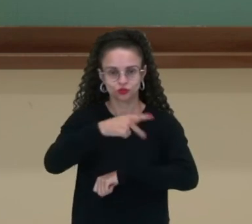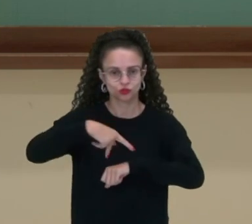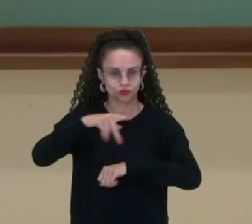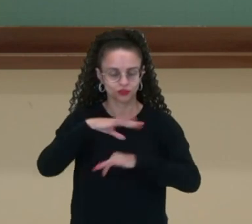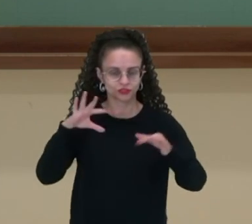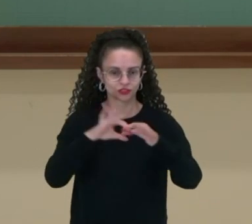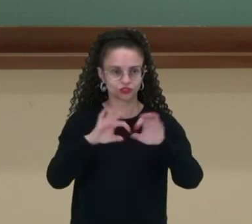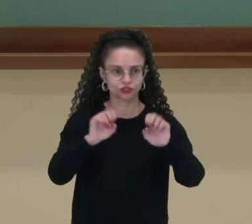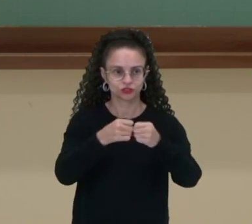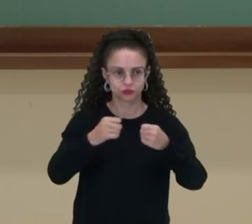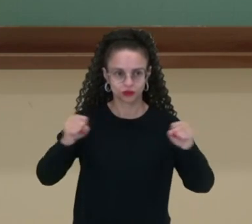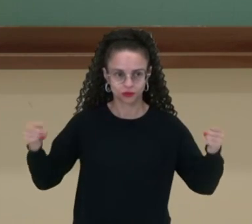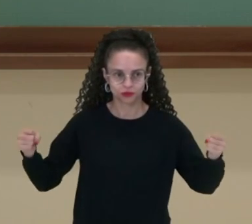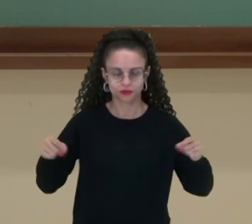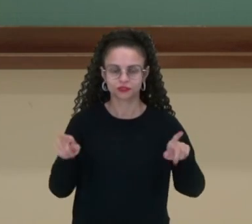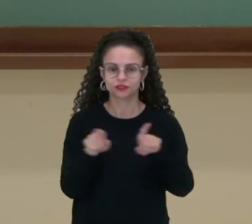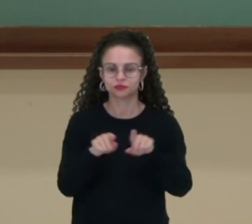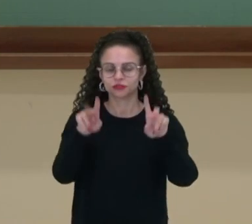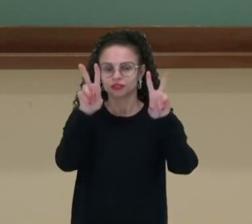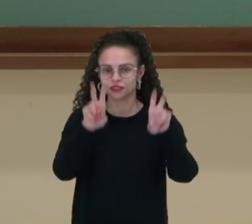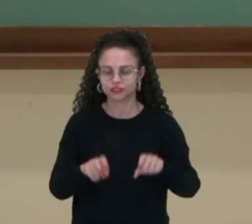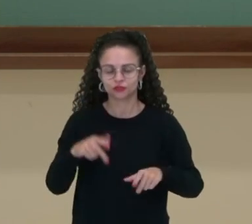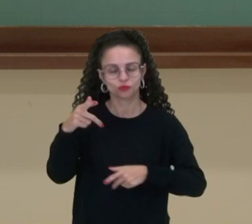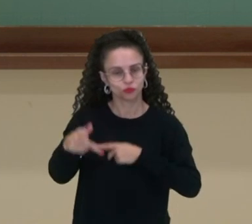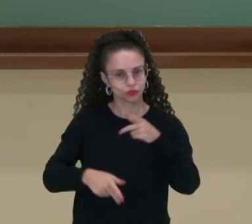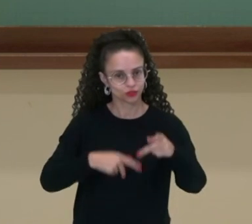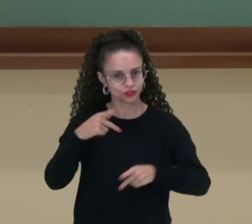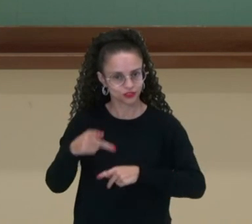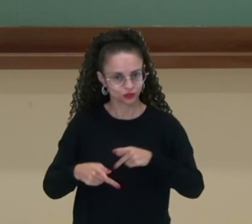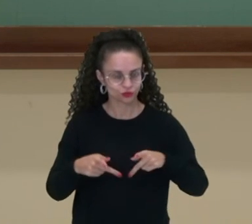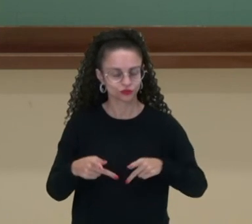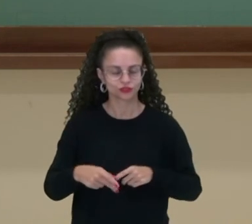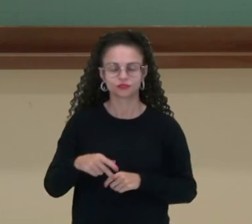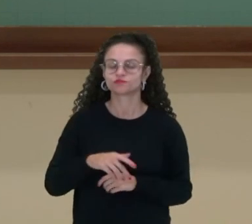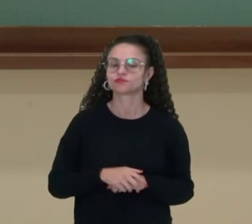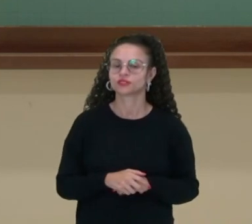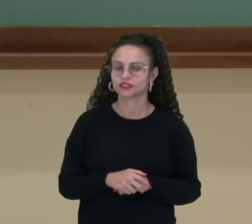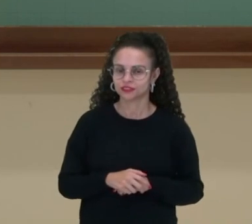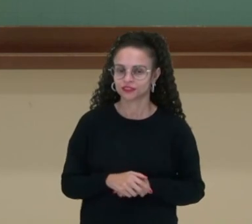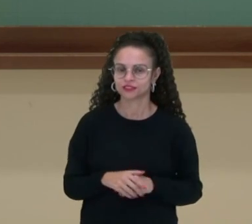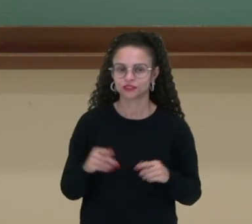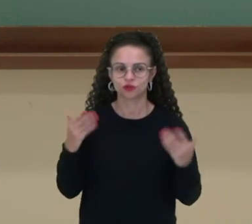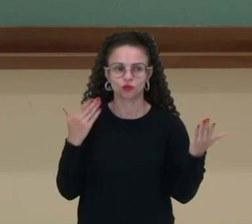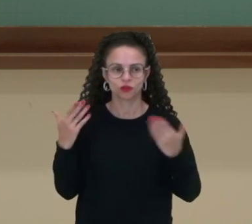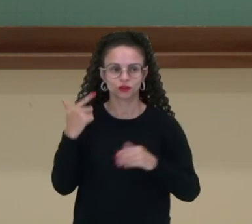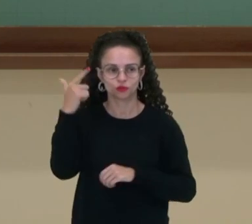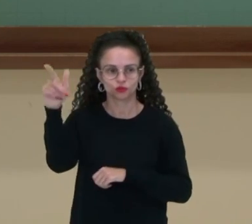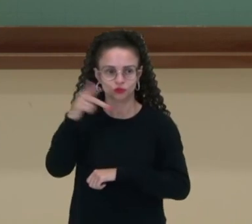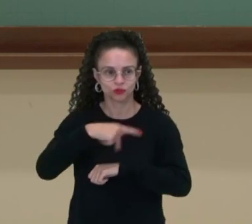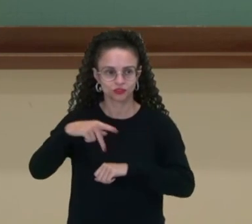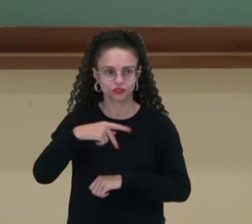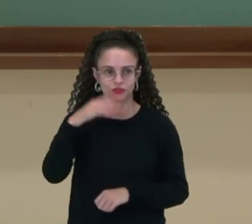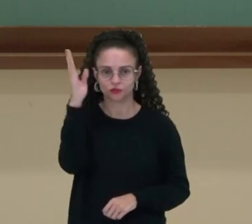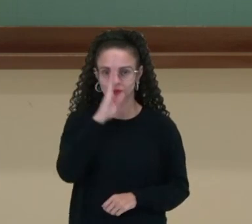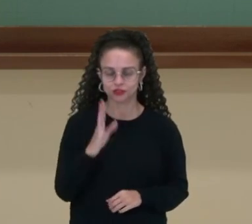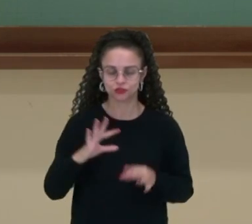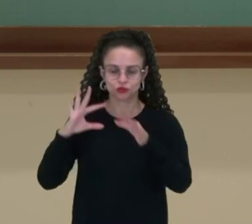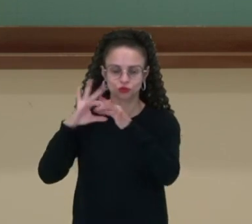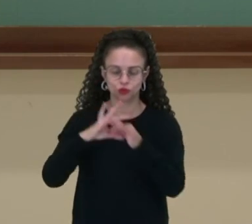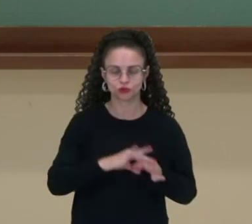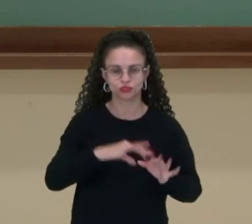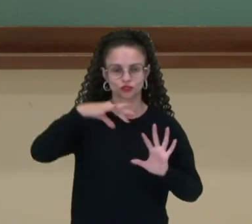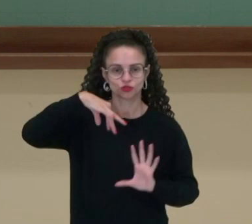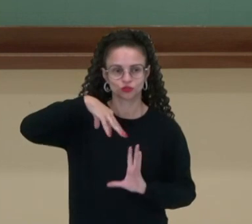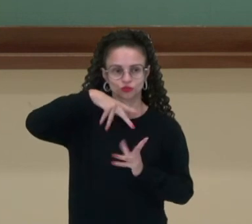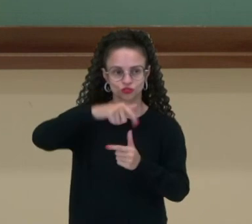em mapas, né? Também a questão da população, né? O tanto de população que nós temos, comparado com outros países. Então, é o Brasil no contexto mundial,